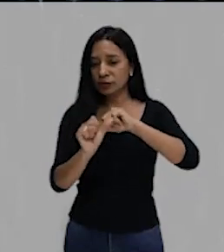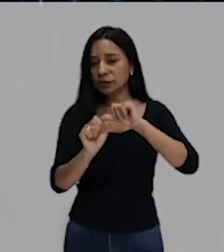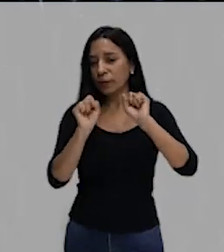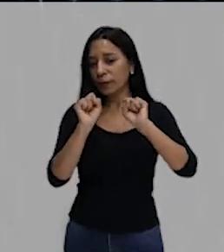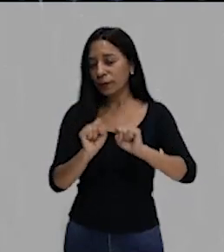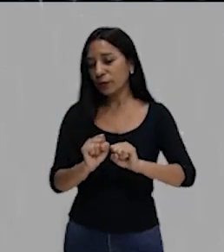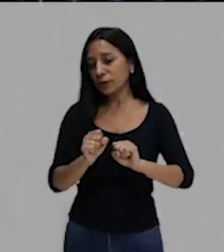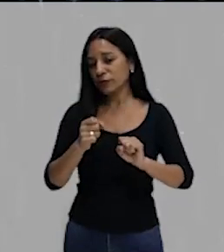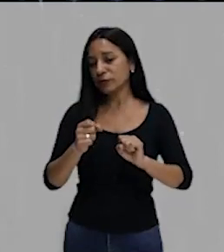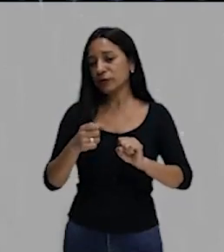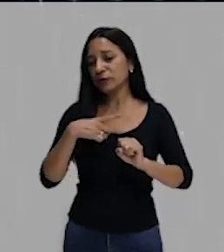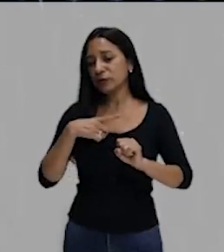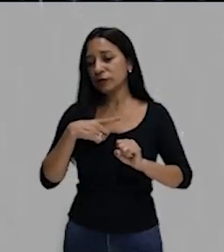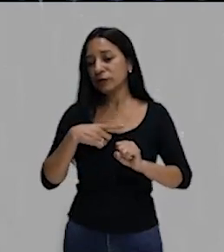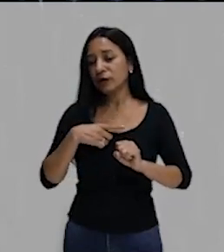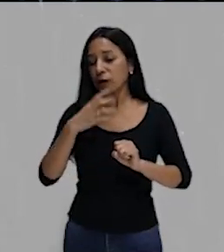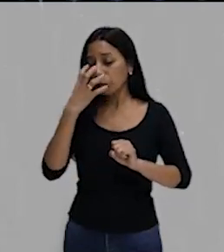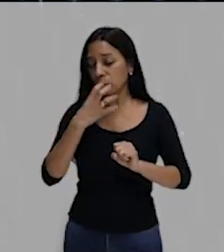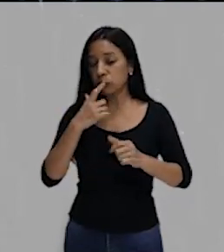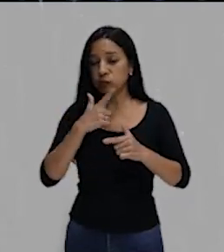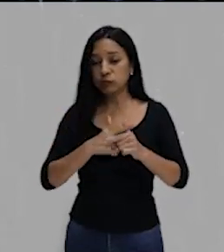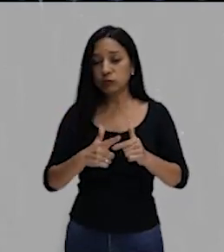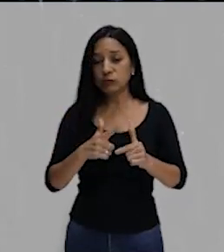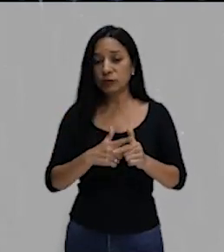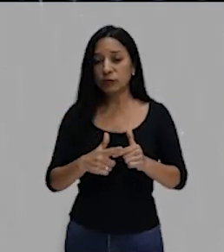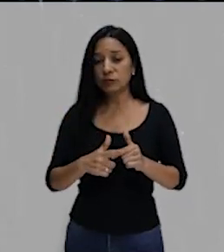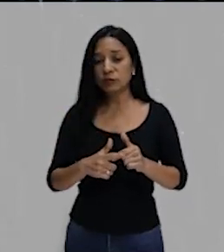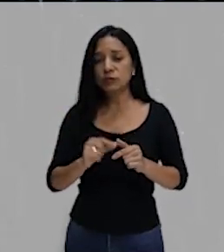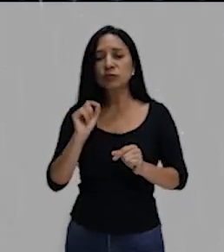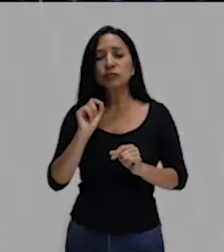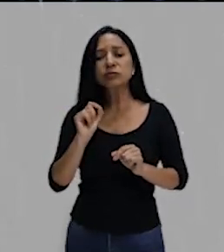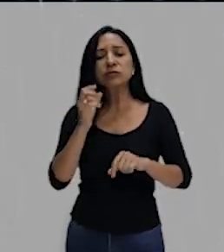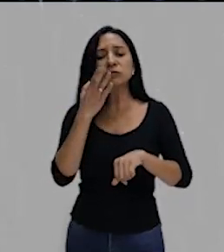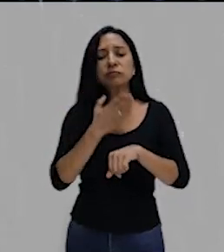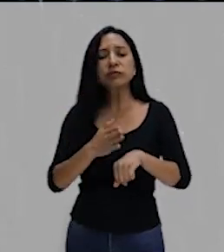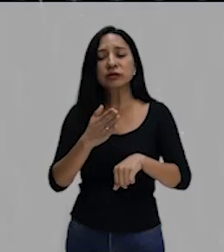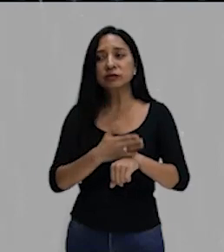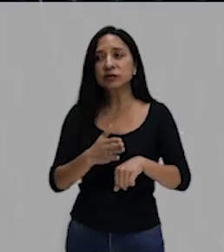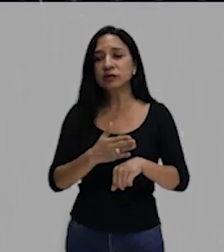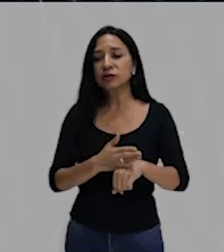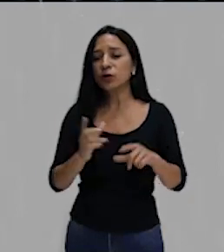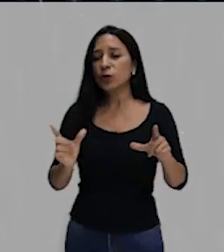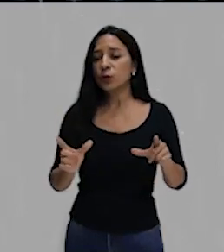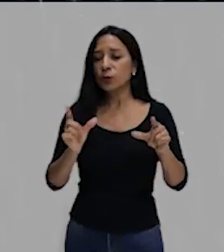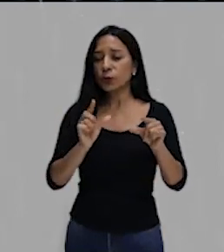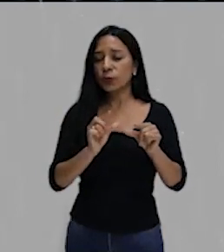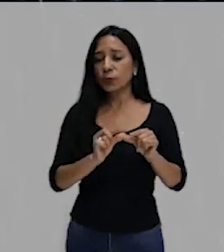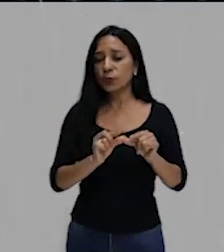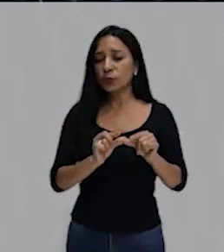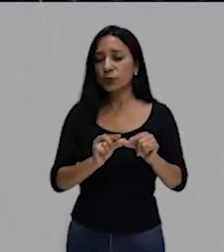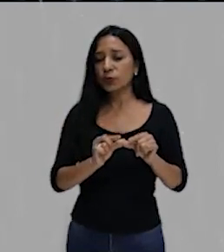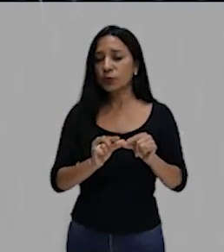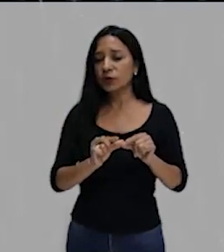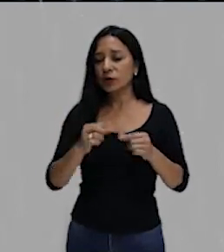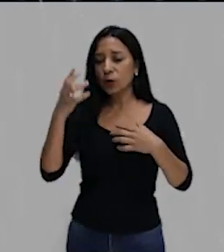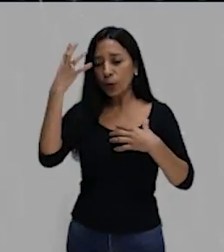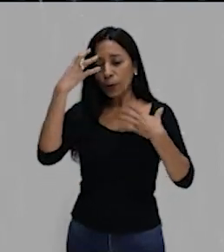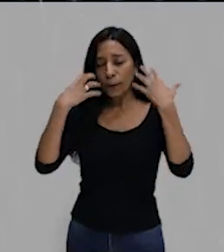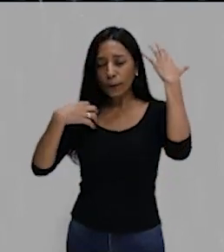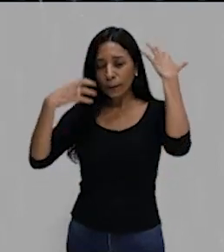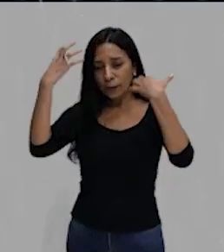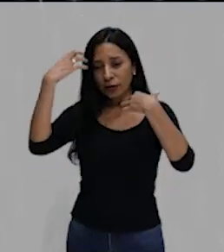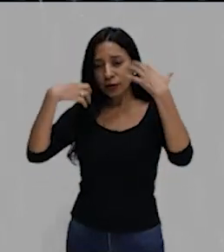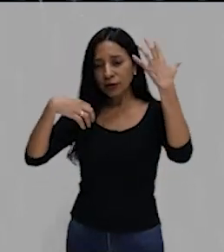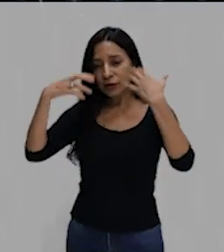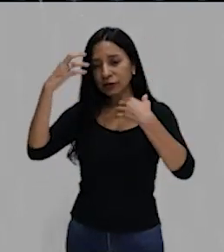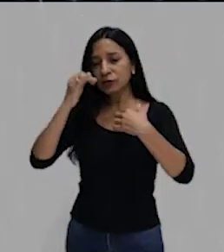trazer sérias consequências. Que atitudes seriam essas? Diminuir nas horas do banho. A pessoa vai